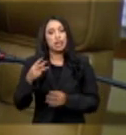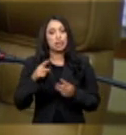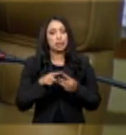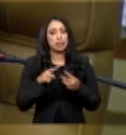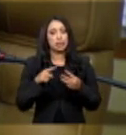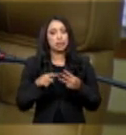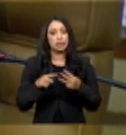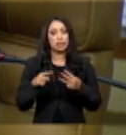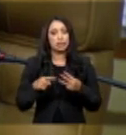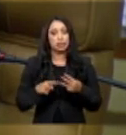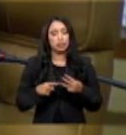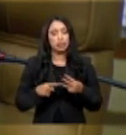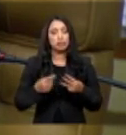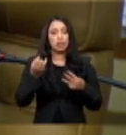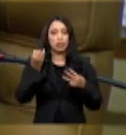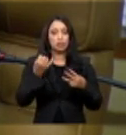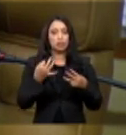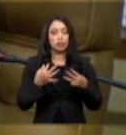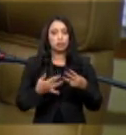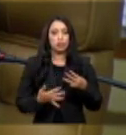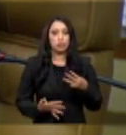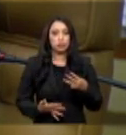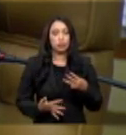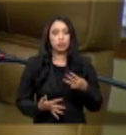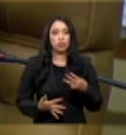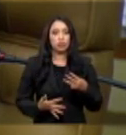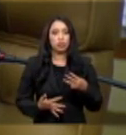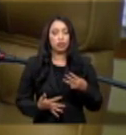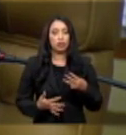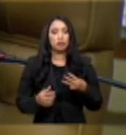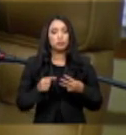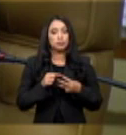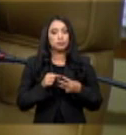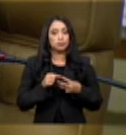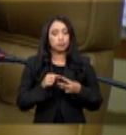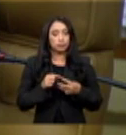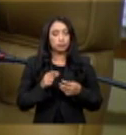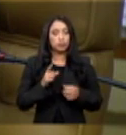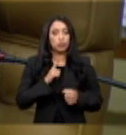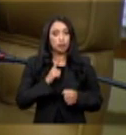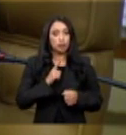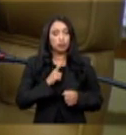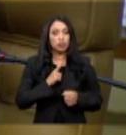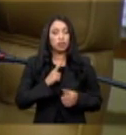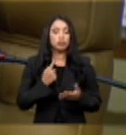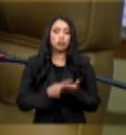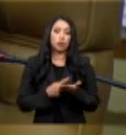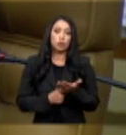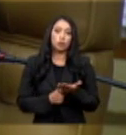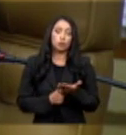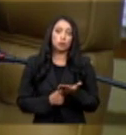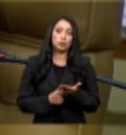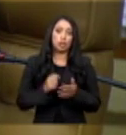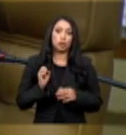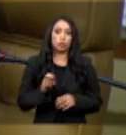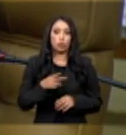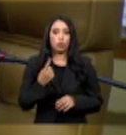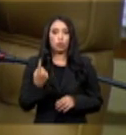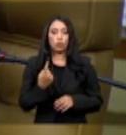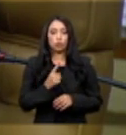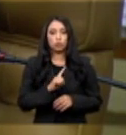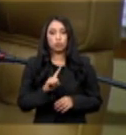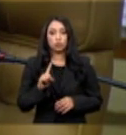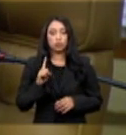itens sobre os quais eu vou falar. Ou seja, a questão de ser cumprido ou não o que